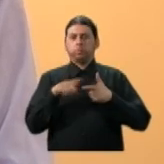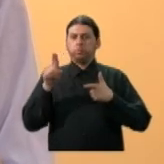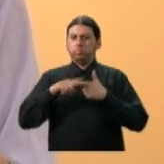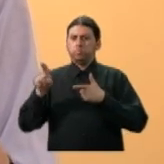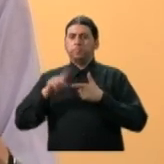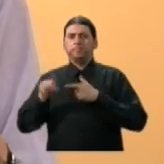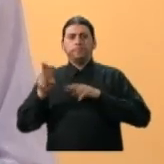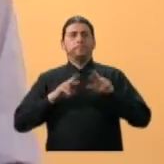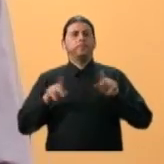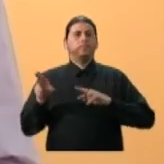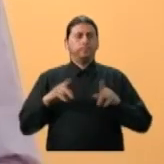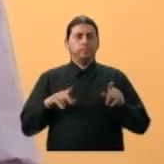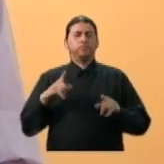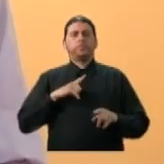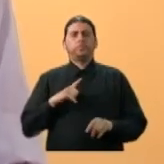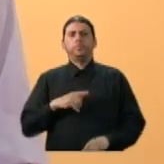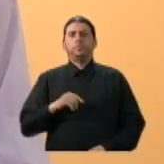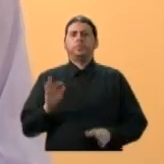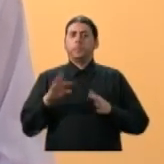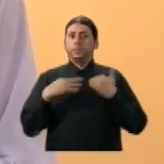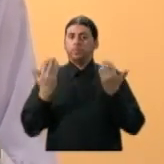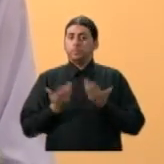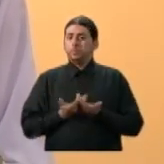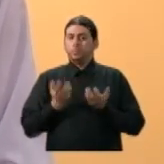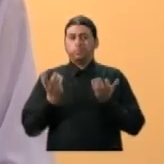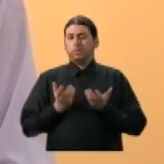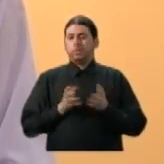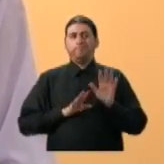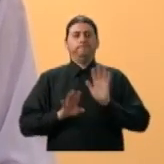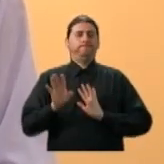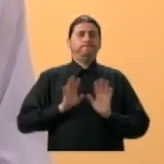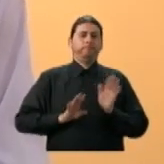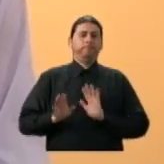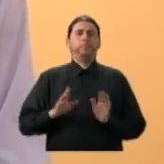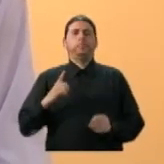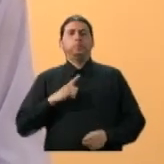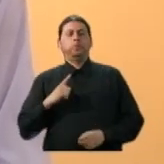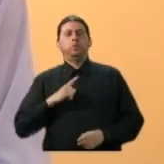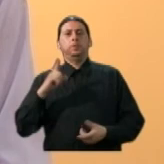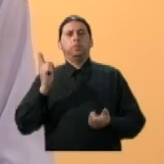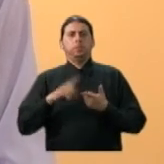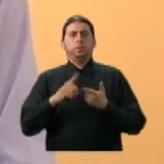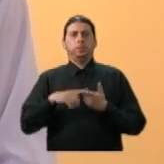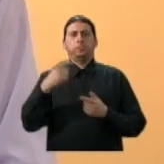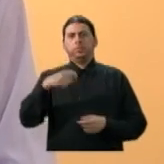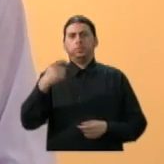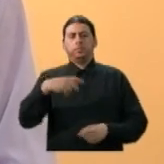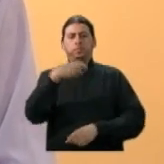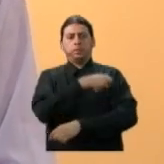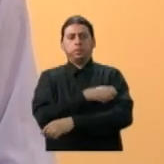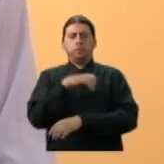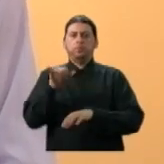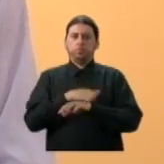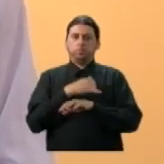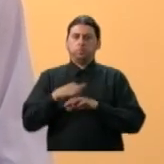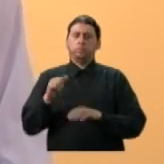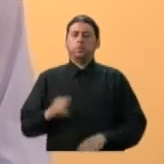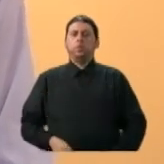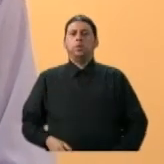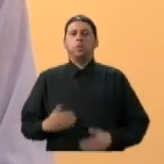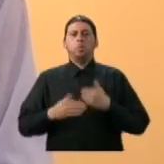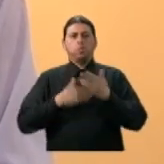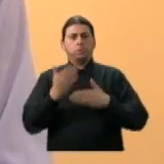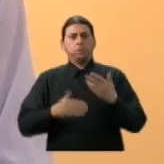né, de resistências para que as famílias invistam nessa vacina. Uhum. É importante, é um